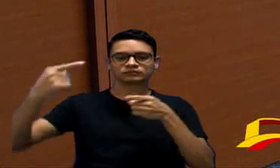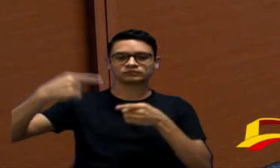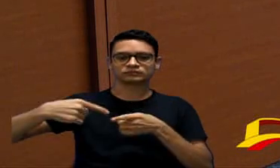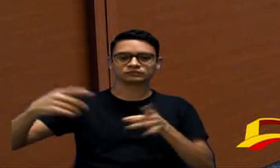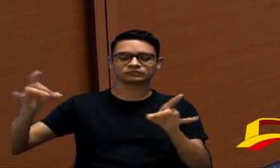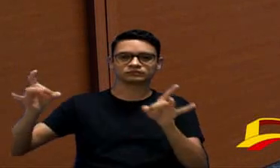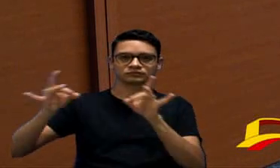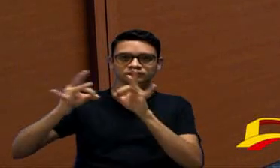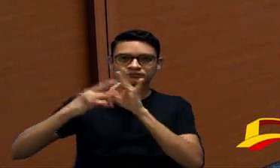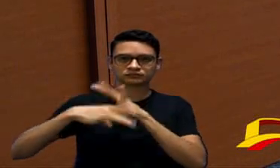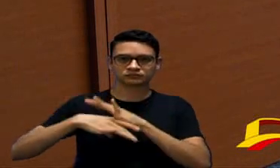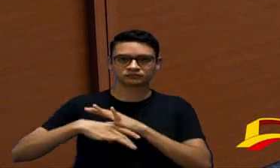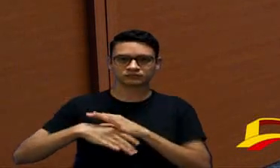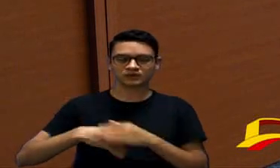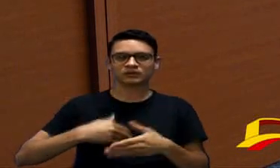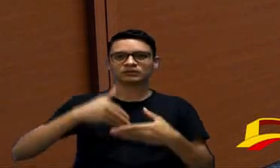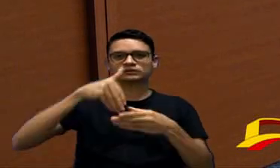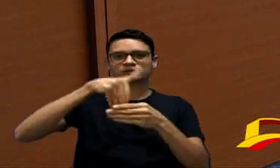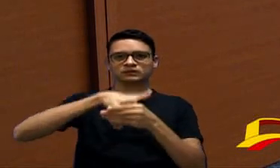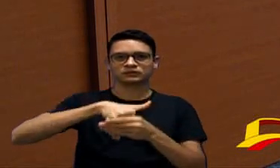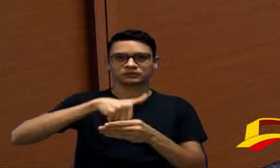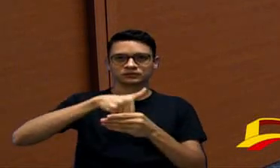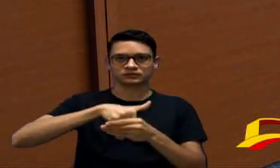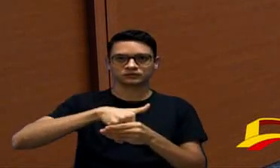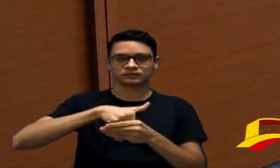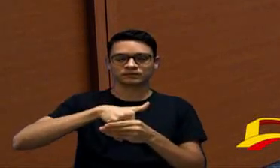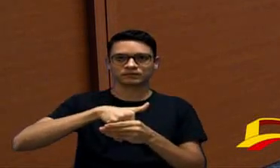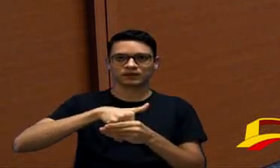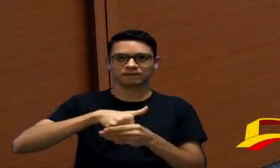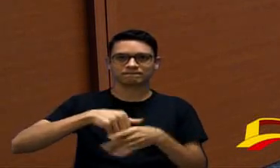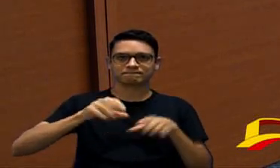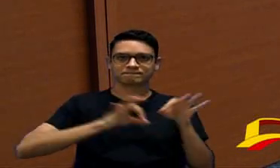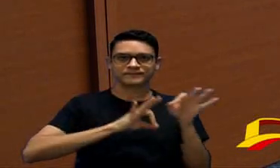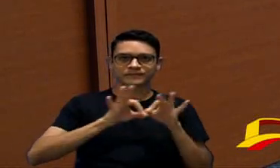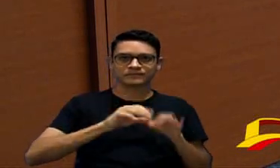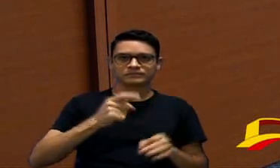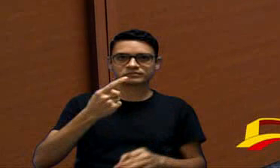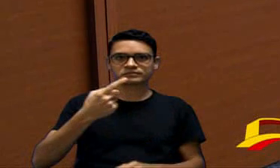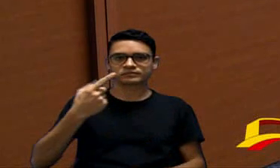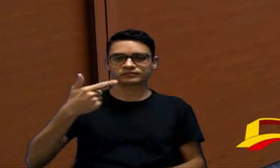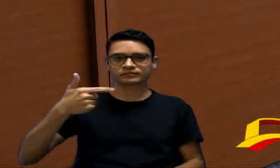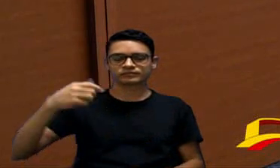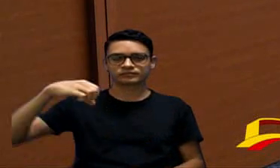Encerrado a discussão, eu coloco em votação o projeto